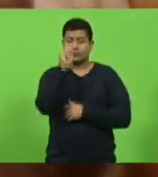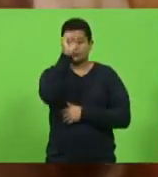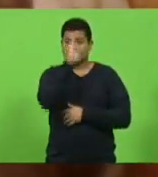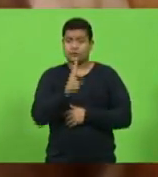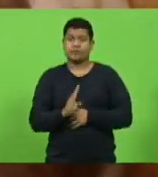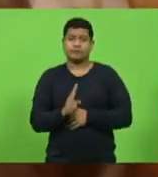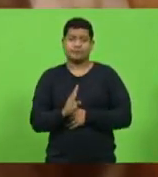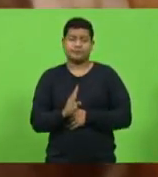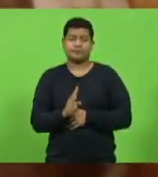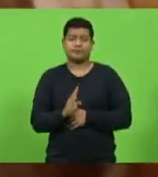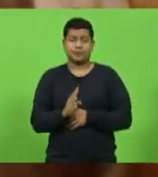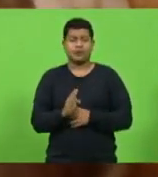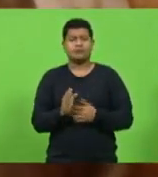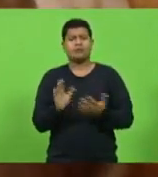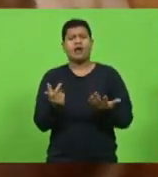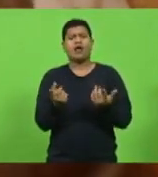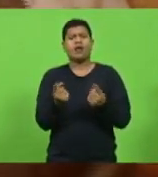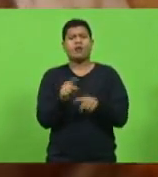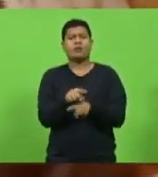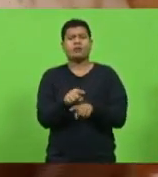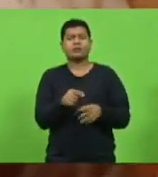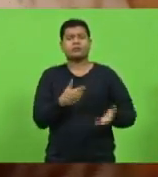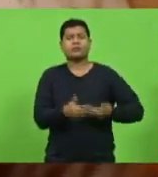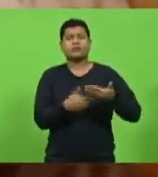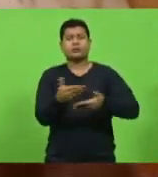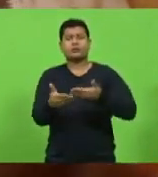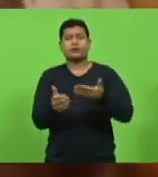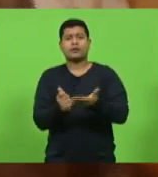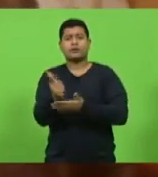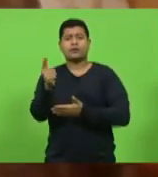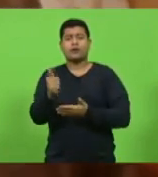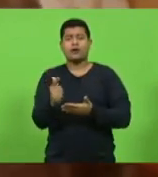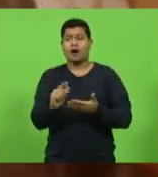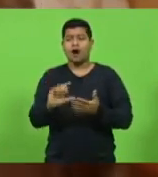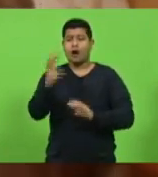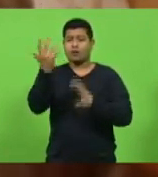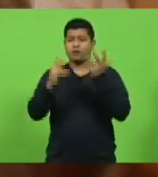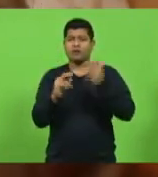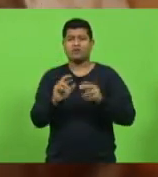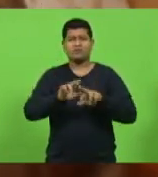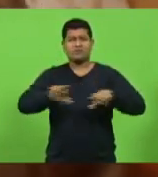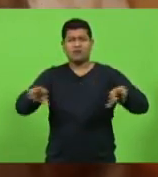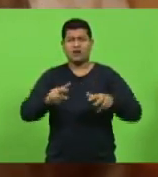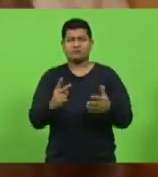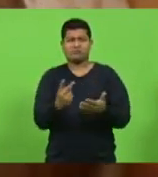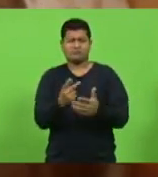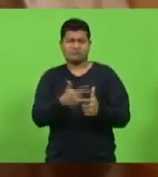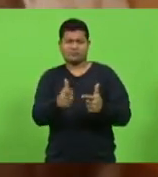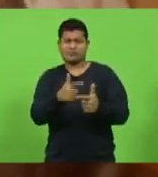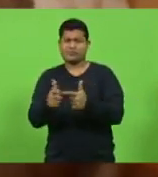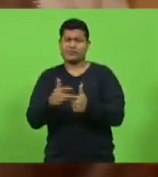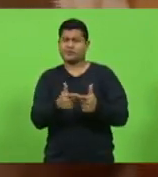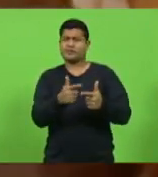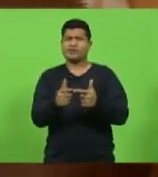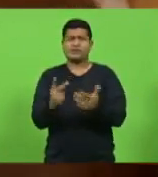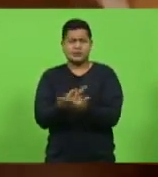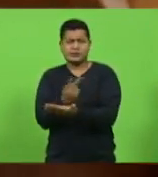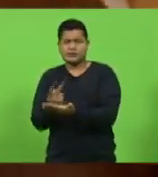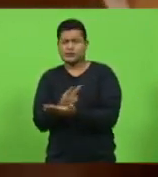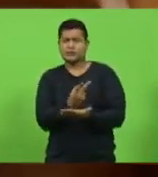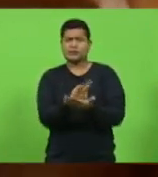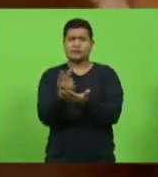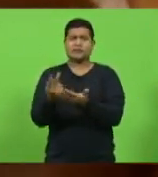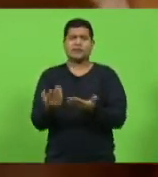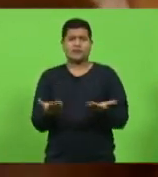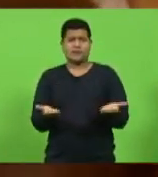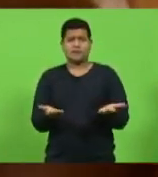este processo de compra ocorreu diversas irregularidades e cambalachos, desde a inautenticidade